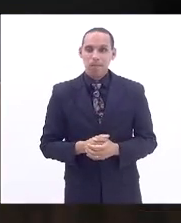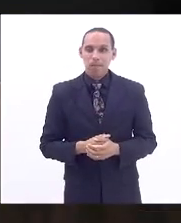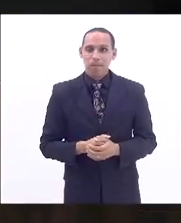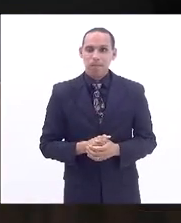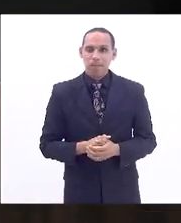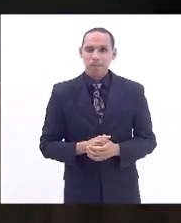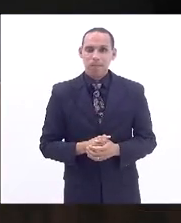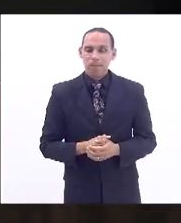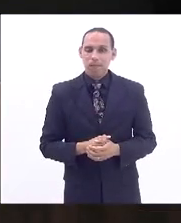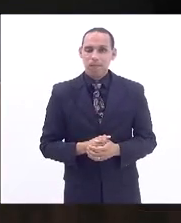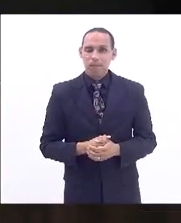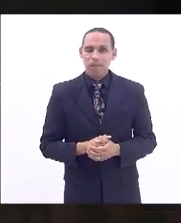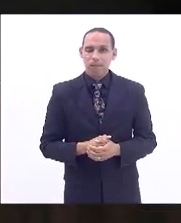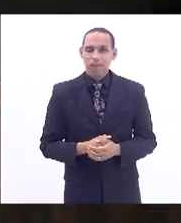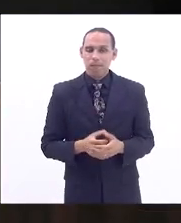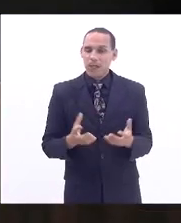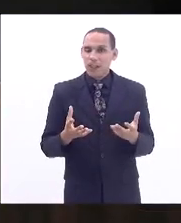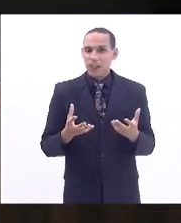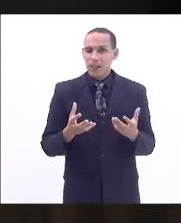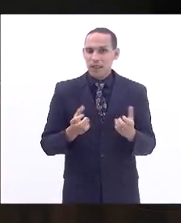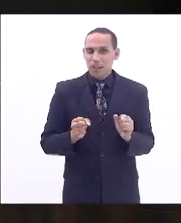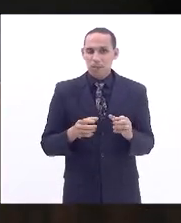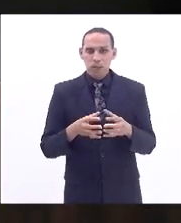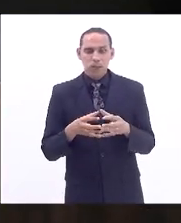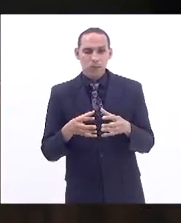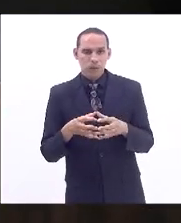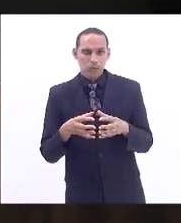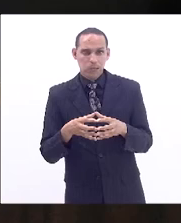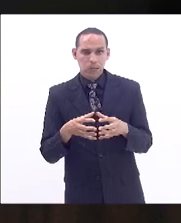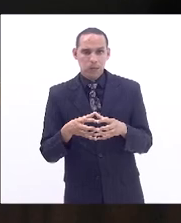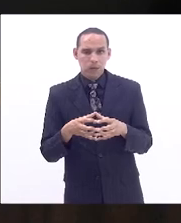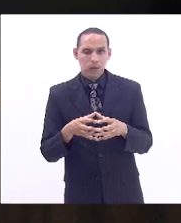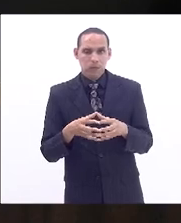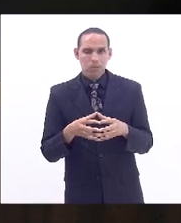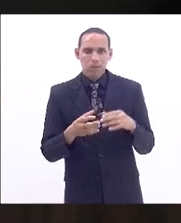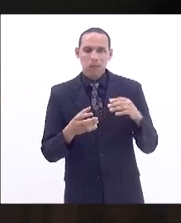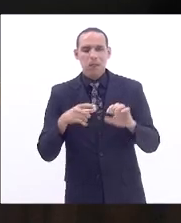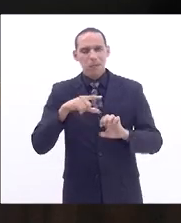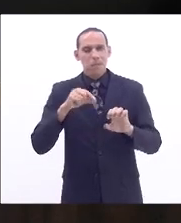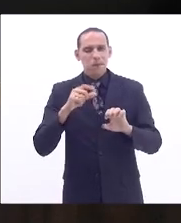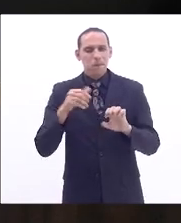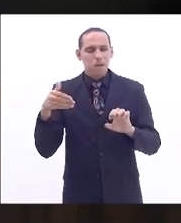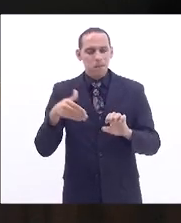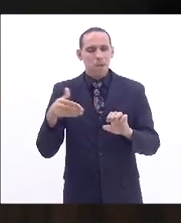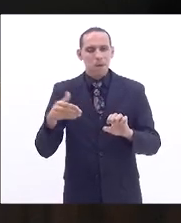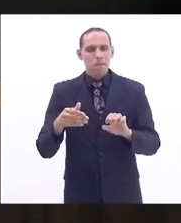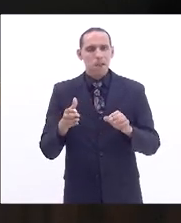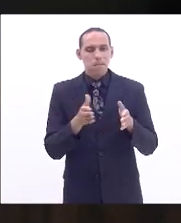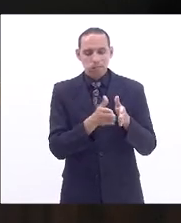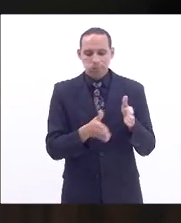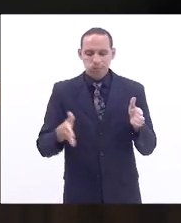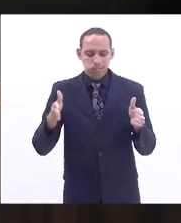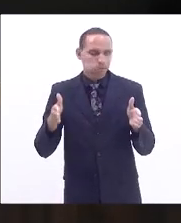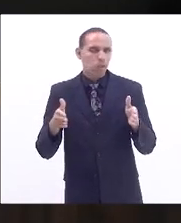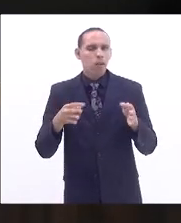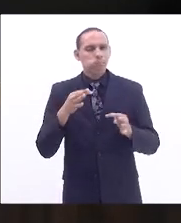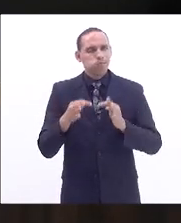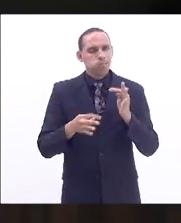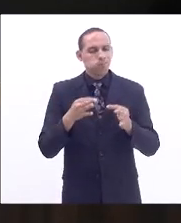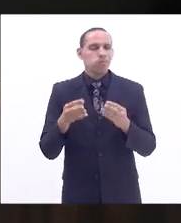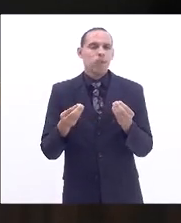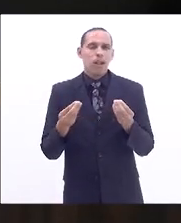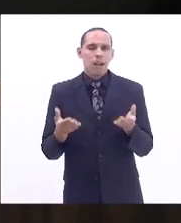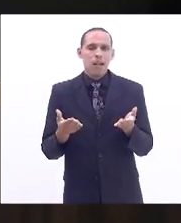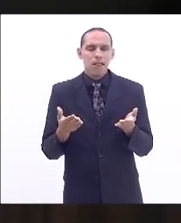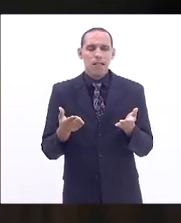e eu recebi é um grupo de empresários para tratar da prorrogação para falar da